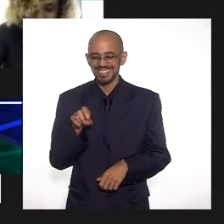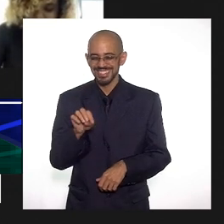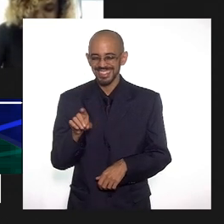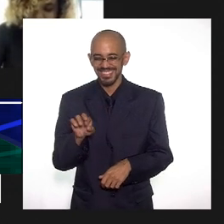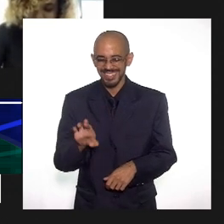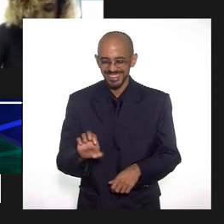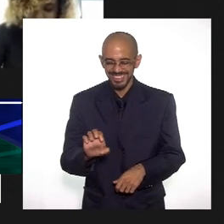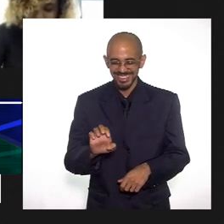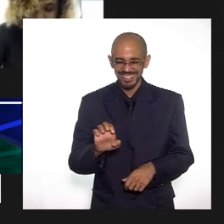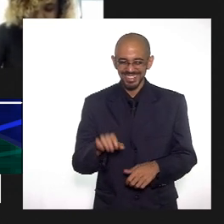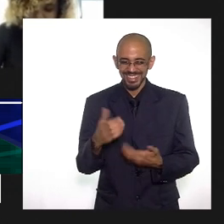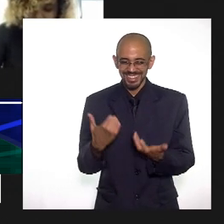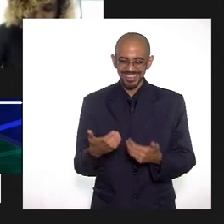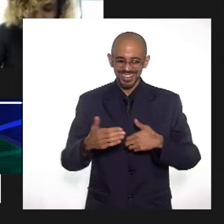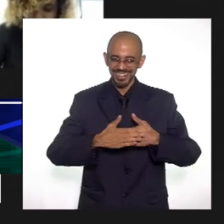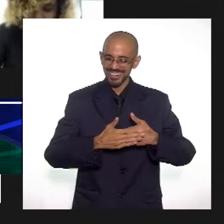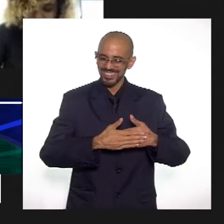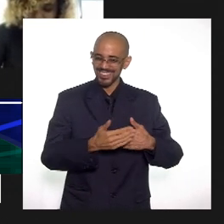Obrigado, presidente.